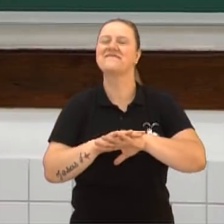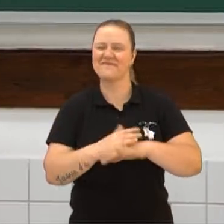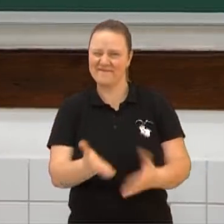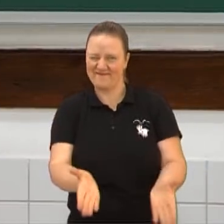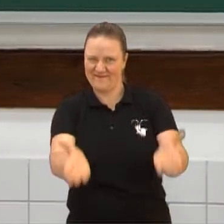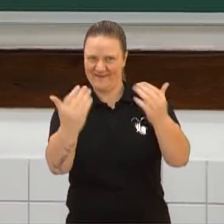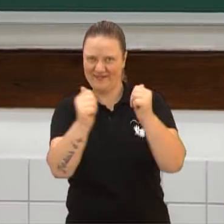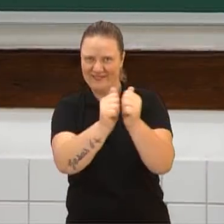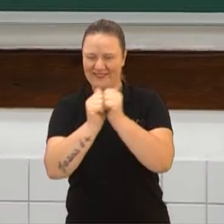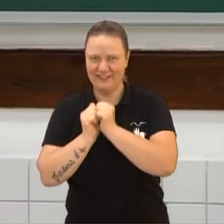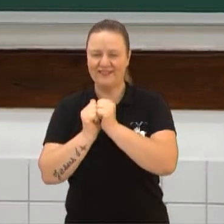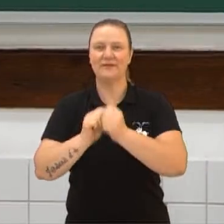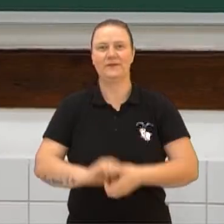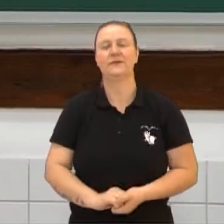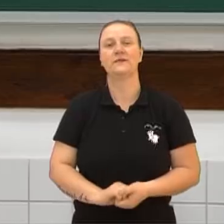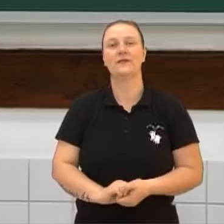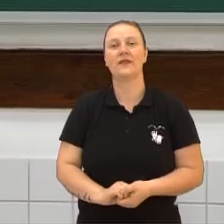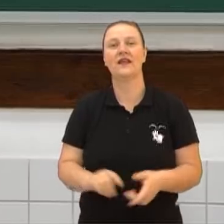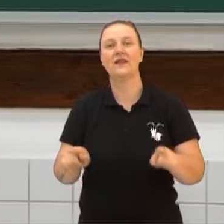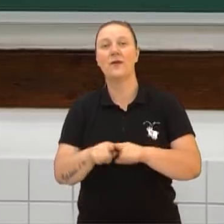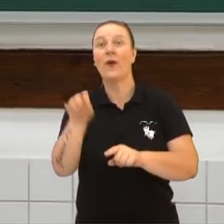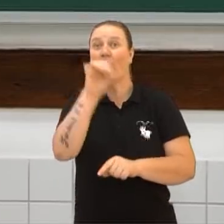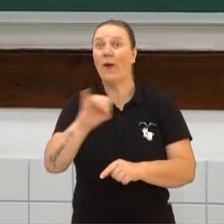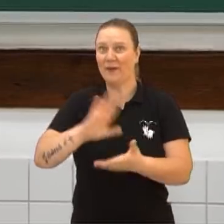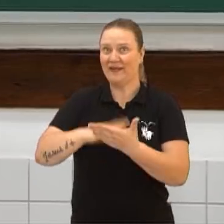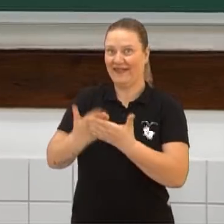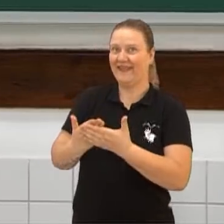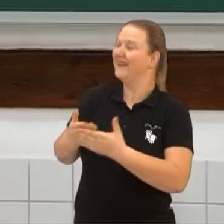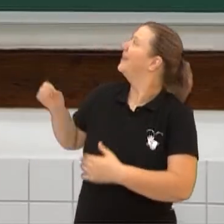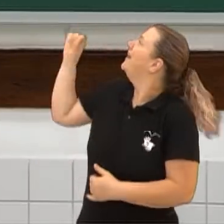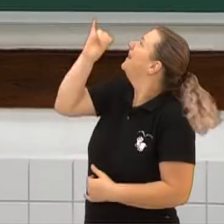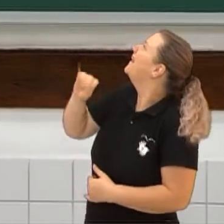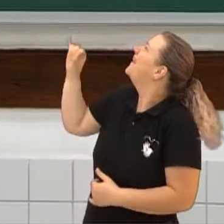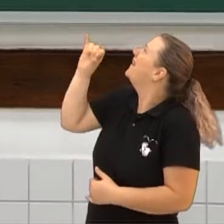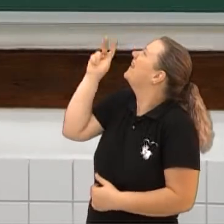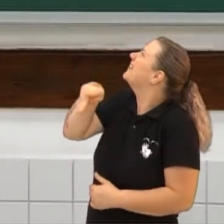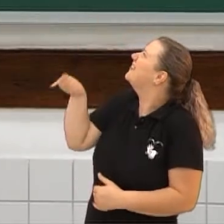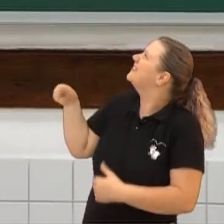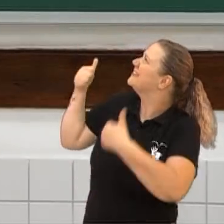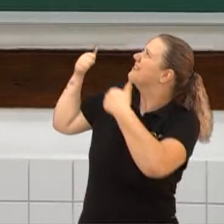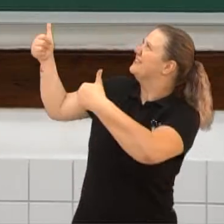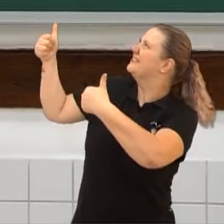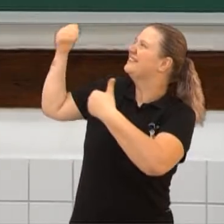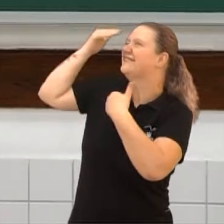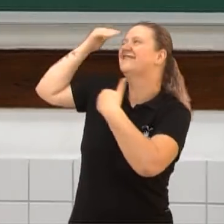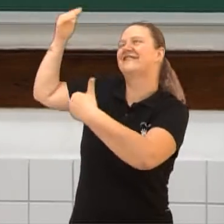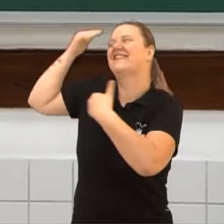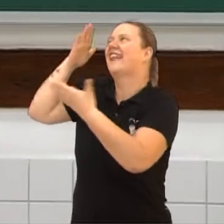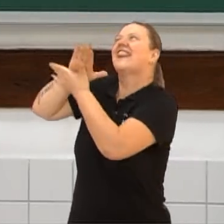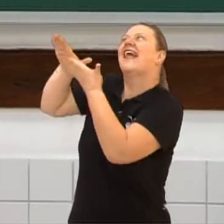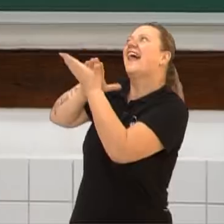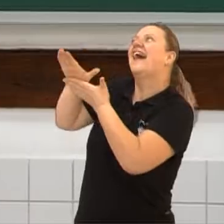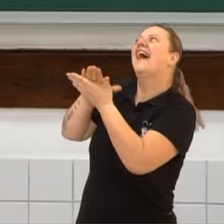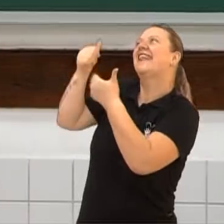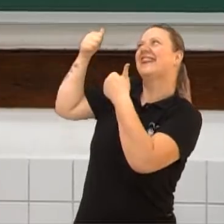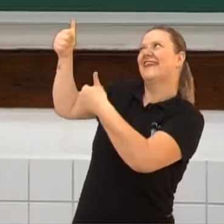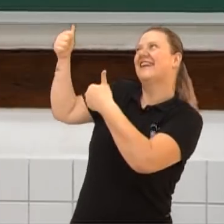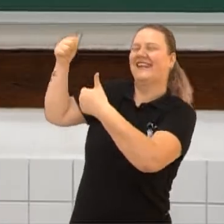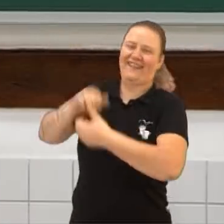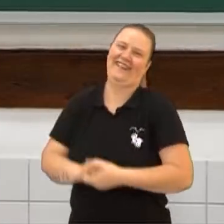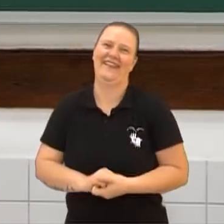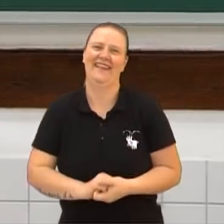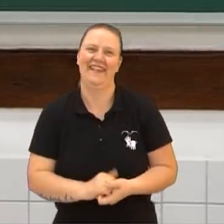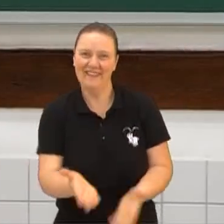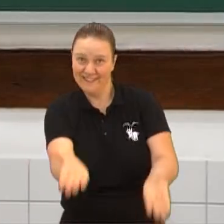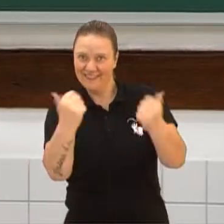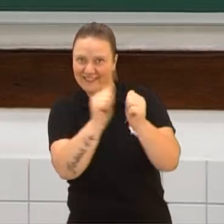aqui para você, beleza? E vamos dar um oi para a nossa intérprete? Oi, Cláudia. Obrigada aí por participar de mais uma aula com a gente. Então,